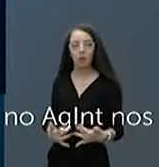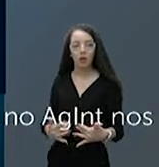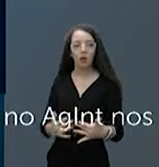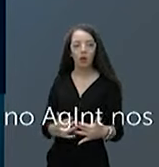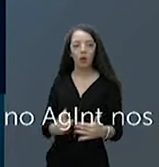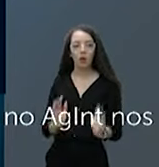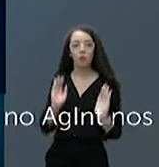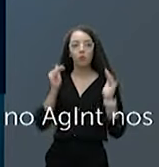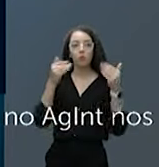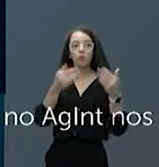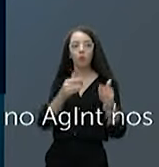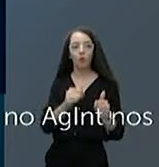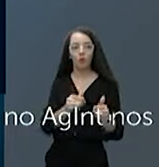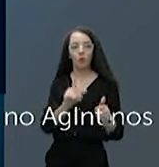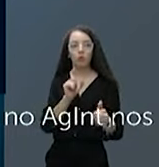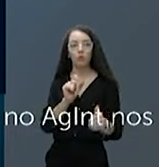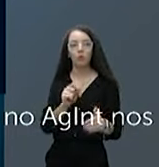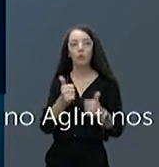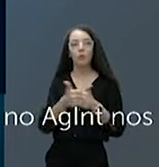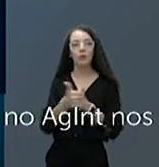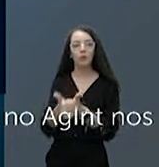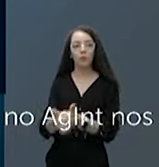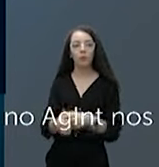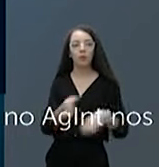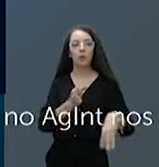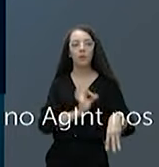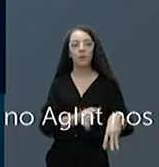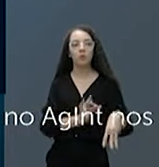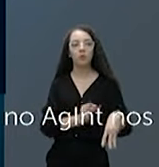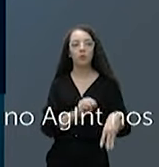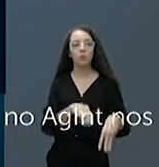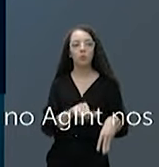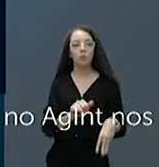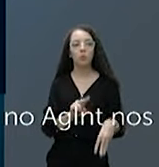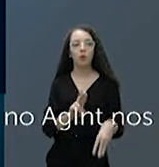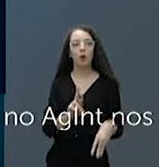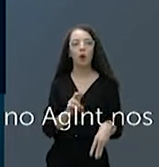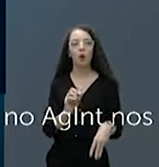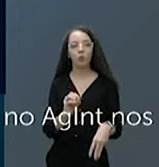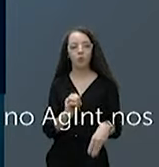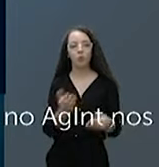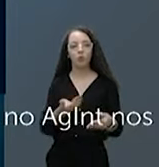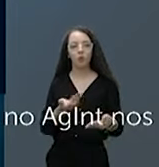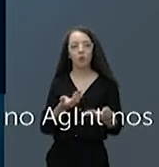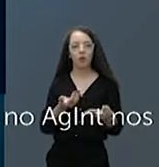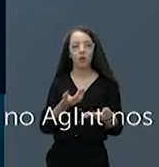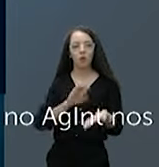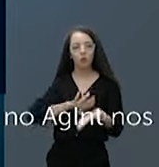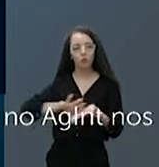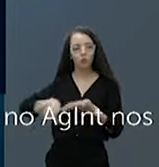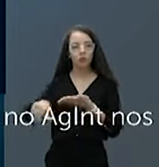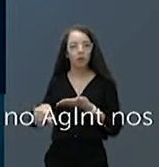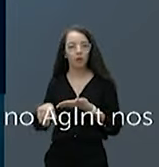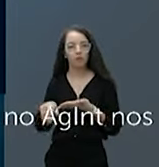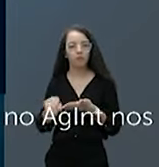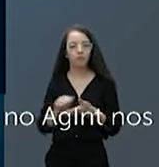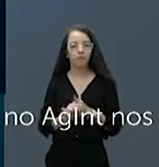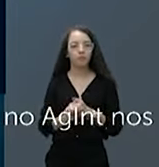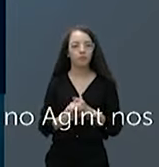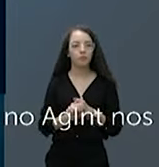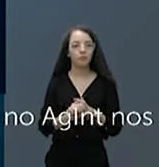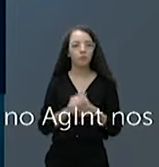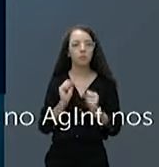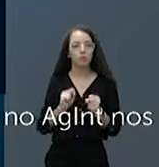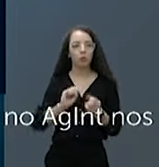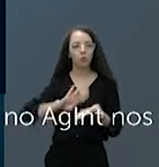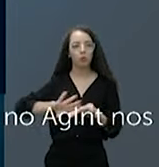poder acompanhar o ministro Mauro, na verdade, então eu quero até retirar o destaque, Vossa Excelência já está chamando o feito. Ah, então eu vou retirar o